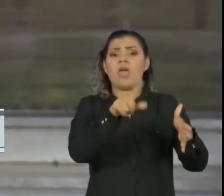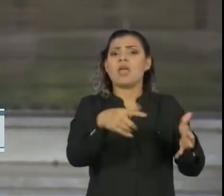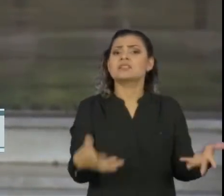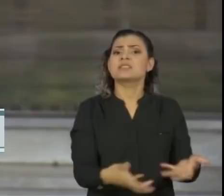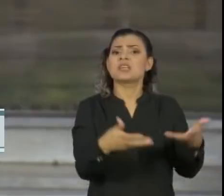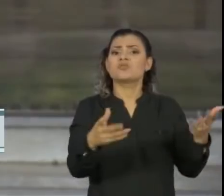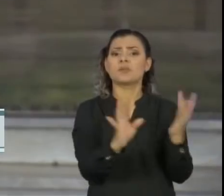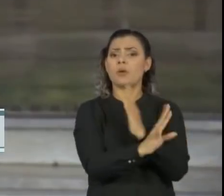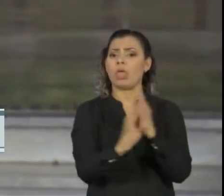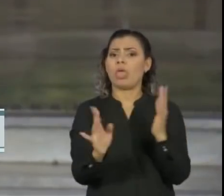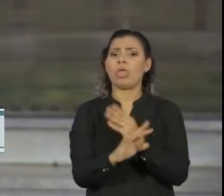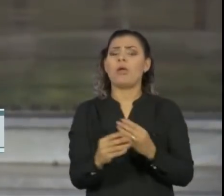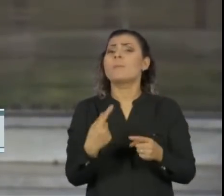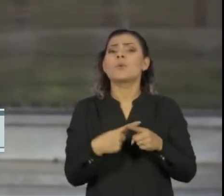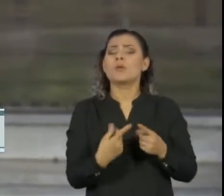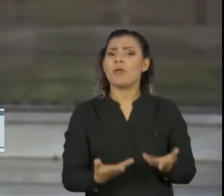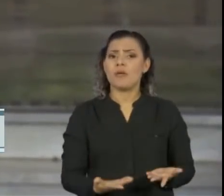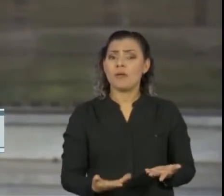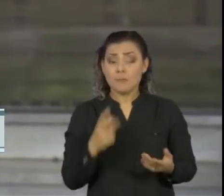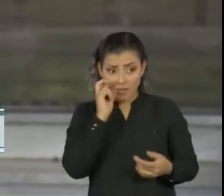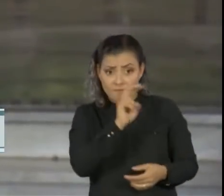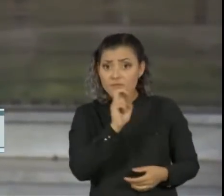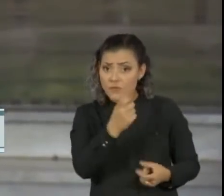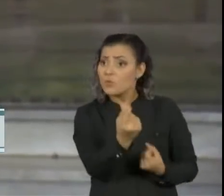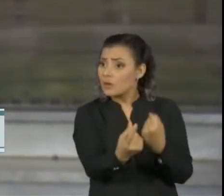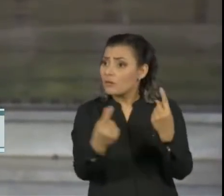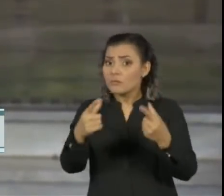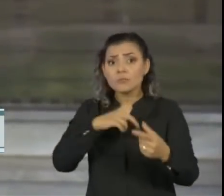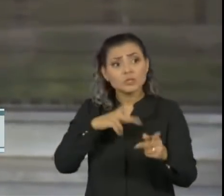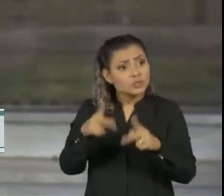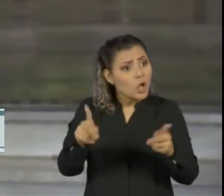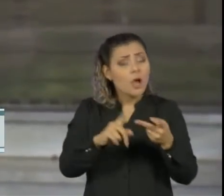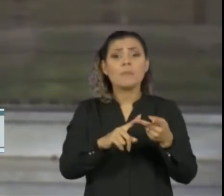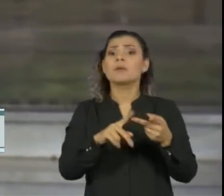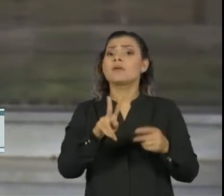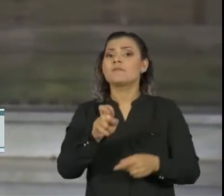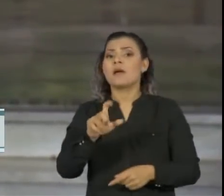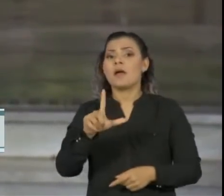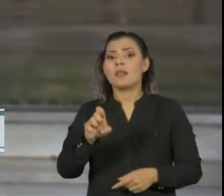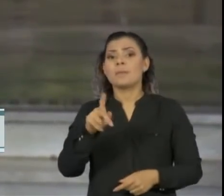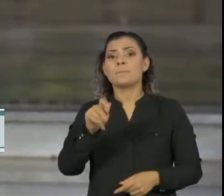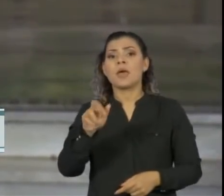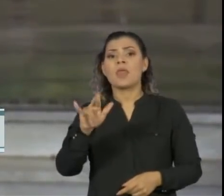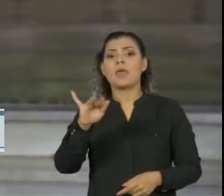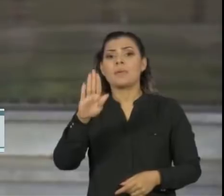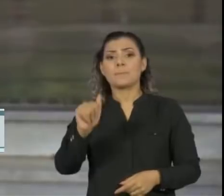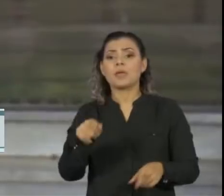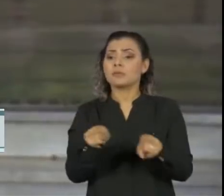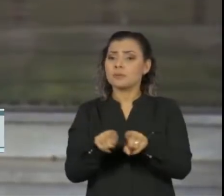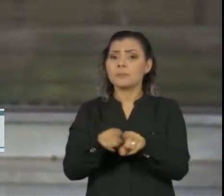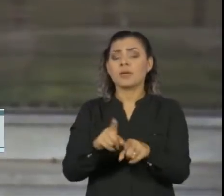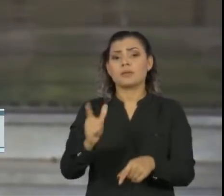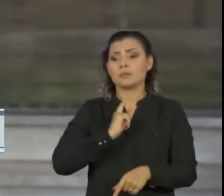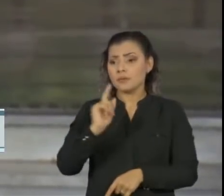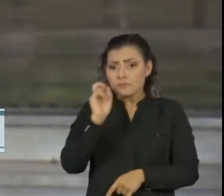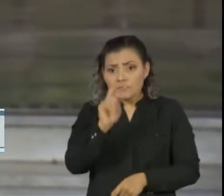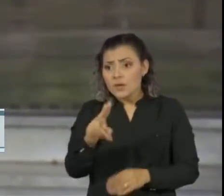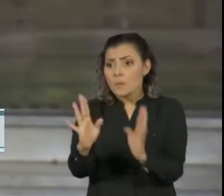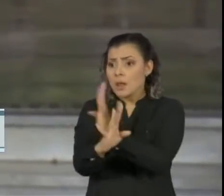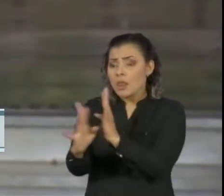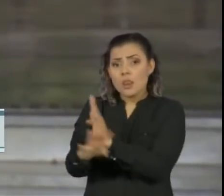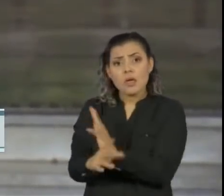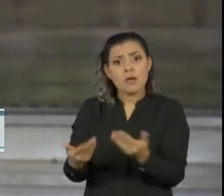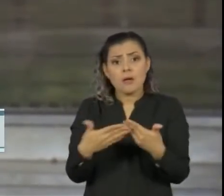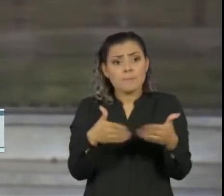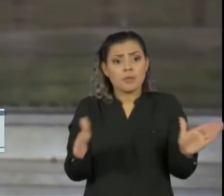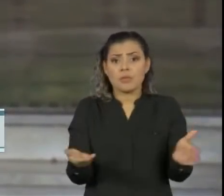de aglomerações, como a gente tem visto em várias cidades do Vale do Paraíba, por exemplo? É isso, obrigado. Obrigado, Xandu.